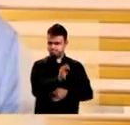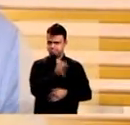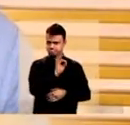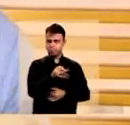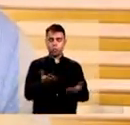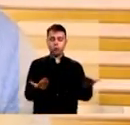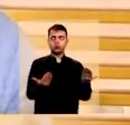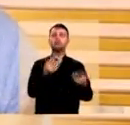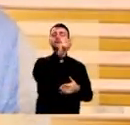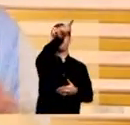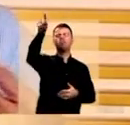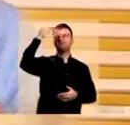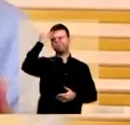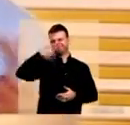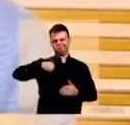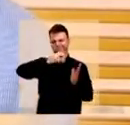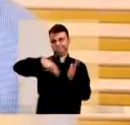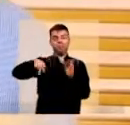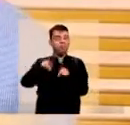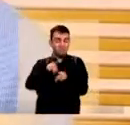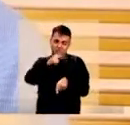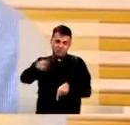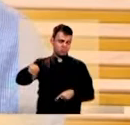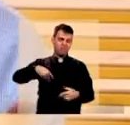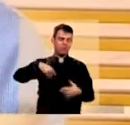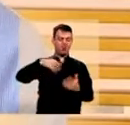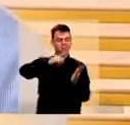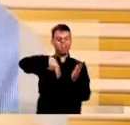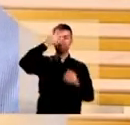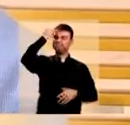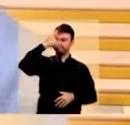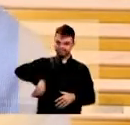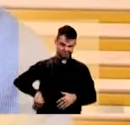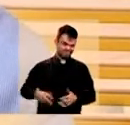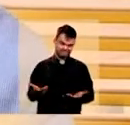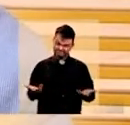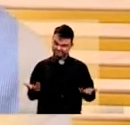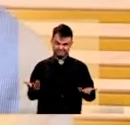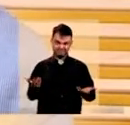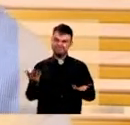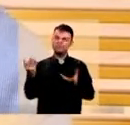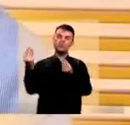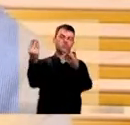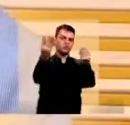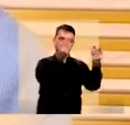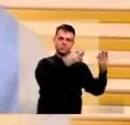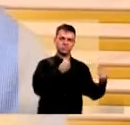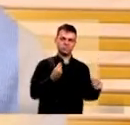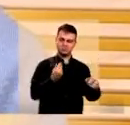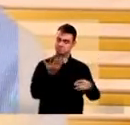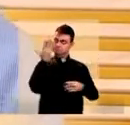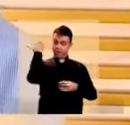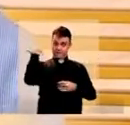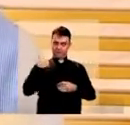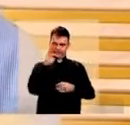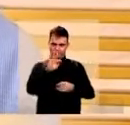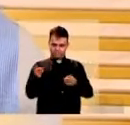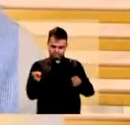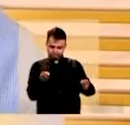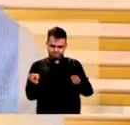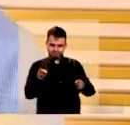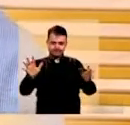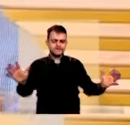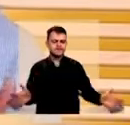que o jovem não lê, mas às vezes o professor também não lê. Né? A gente sabe que vê muito isso. Ele não foi estimulado, quer dizer, ele passou